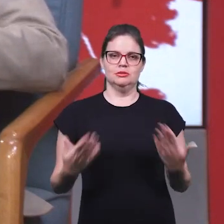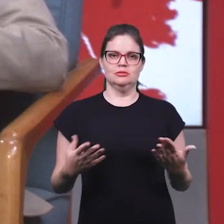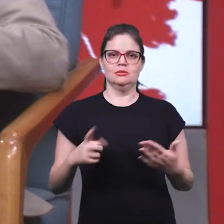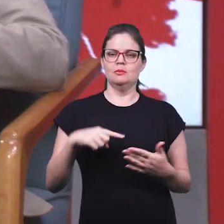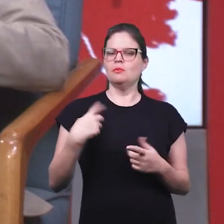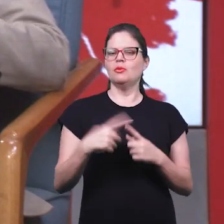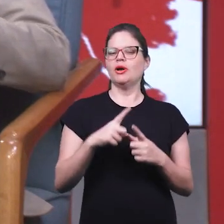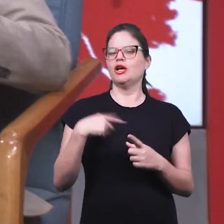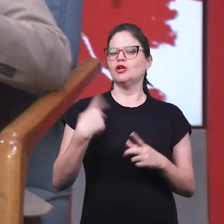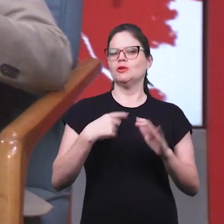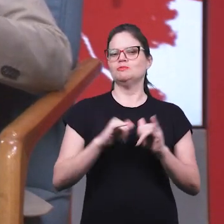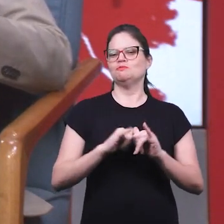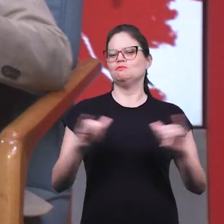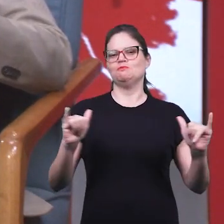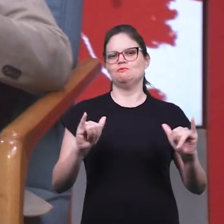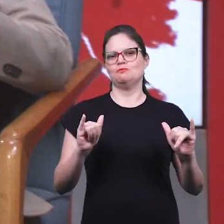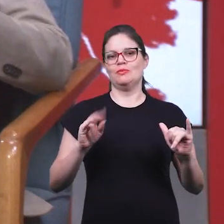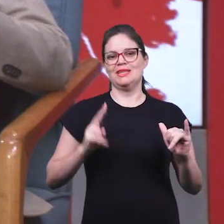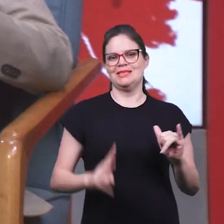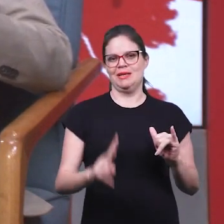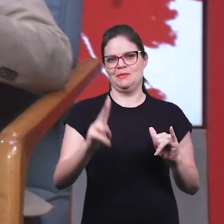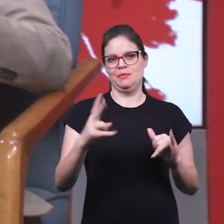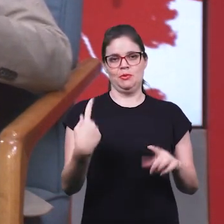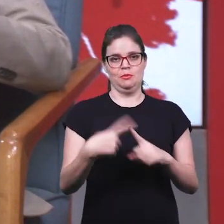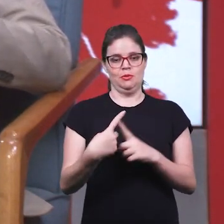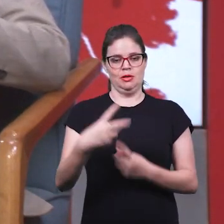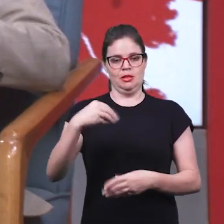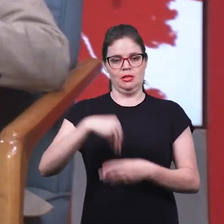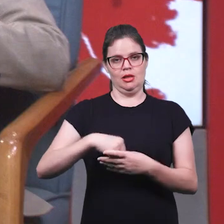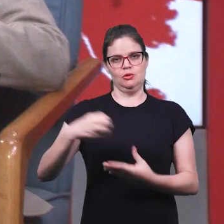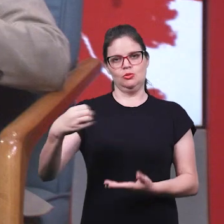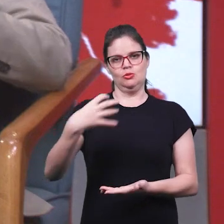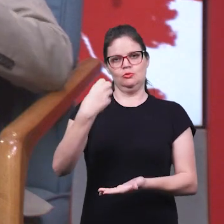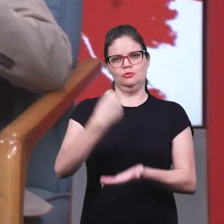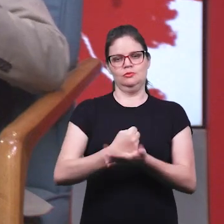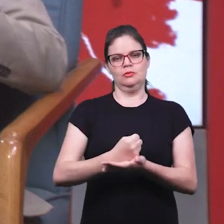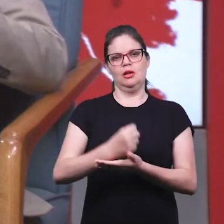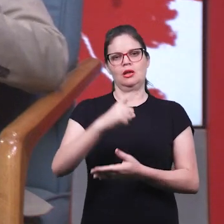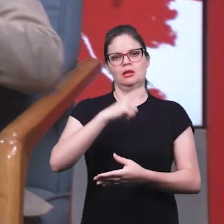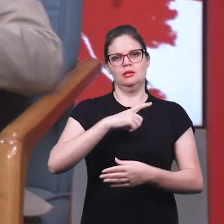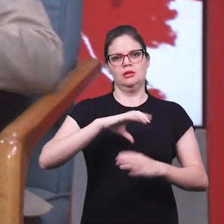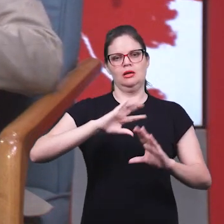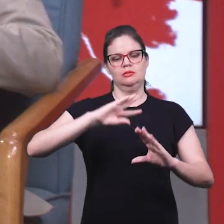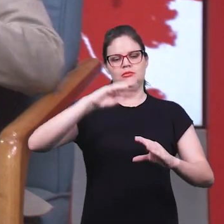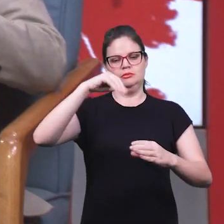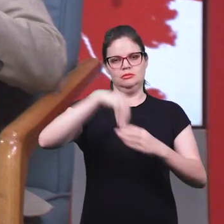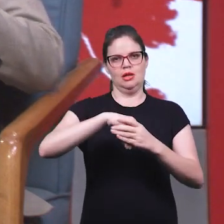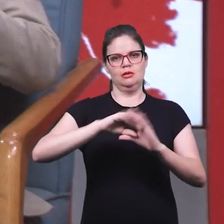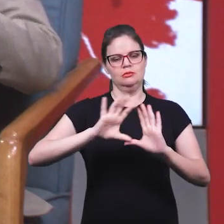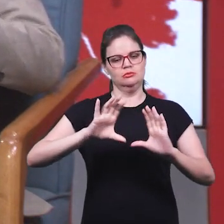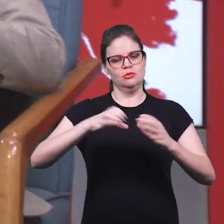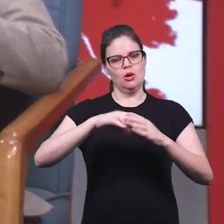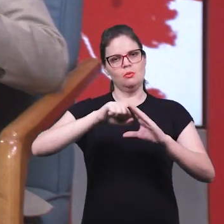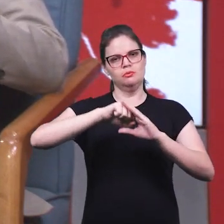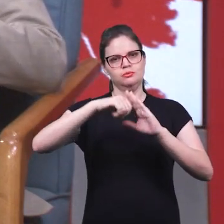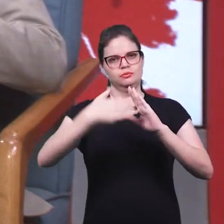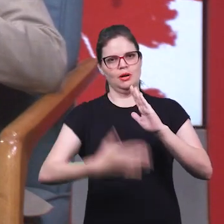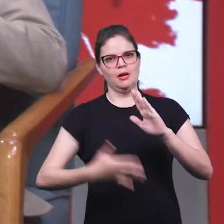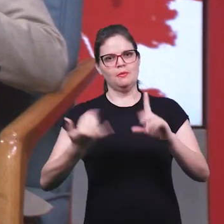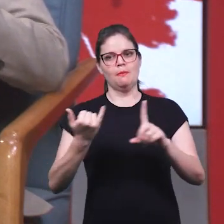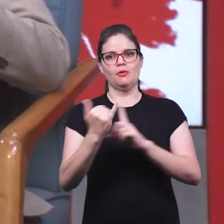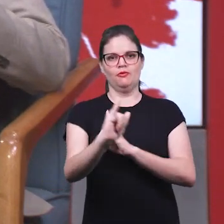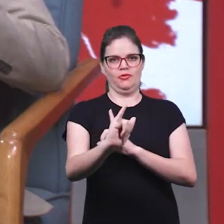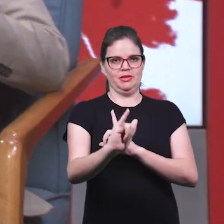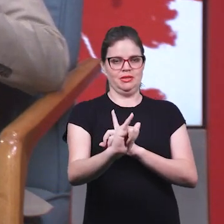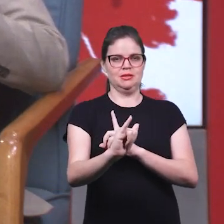afirmamos isso? Todo o Novo Testamento, ele é um conjunto, ele é uma profecia.